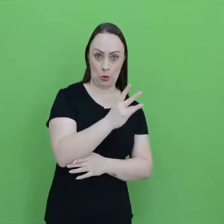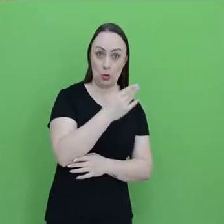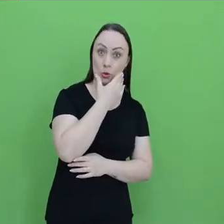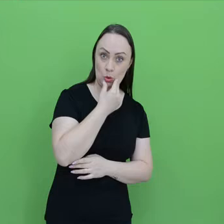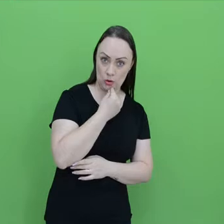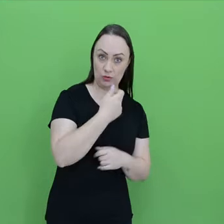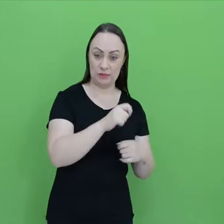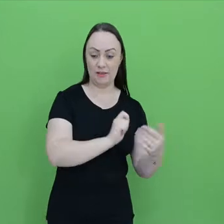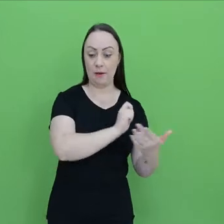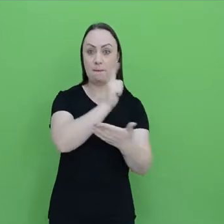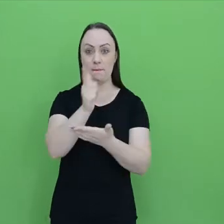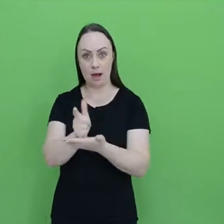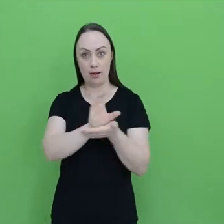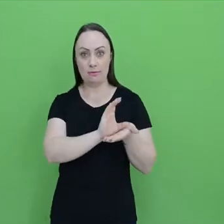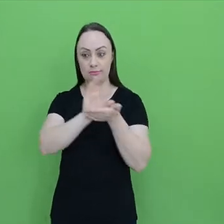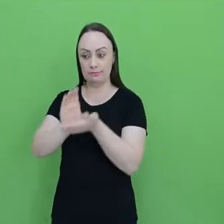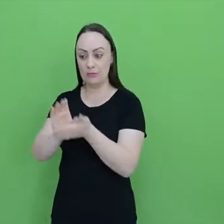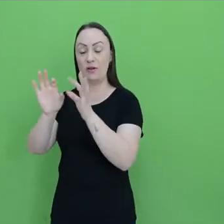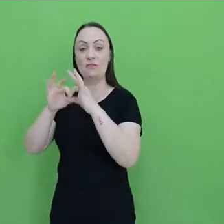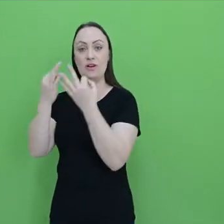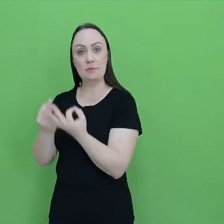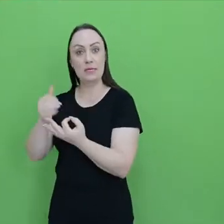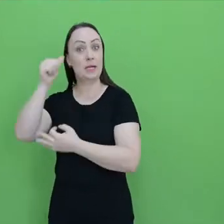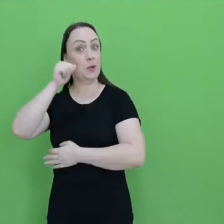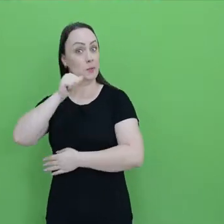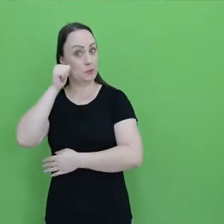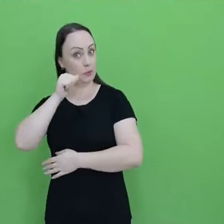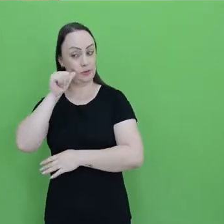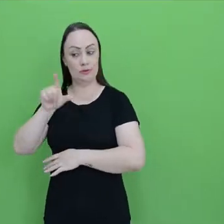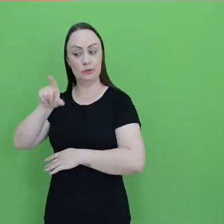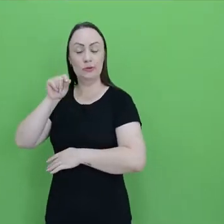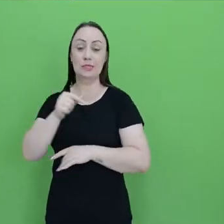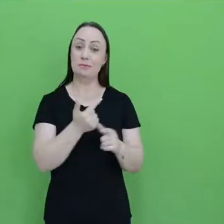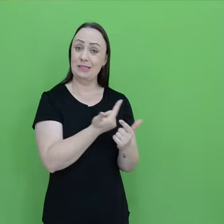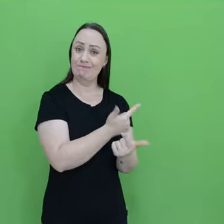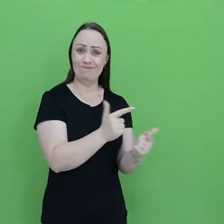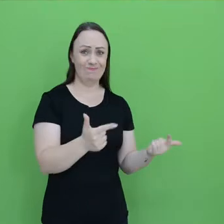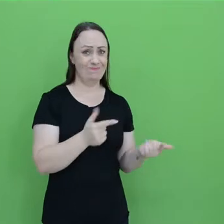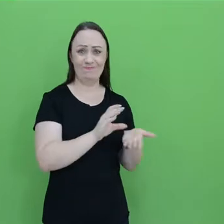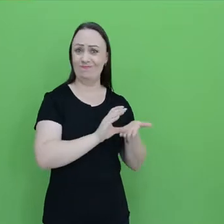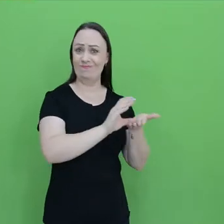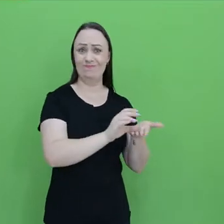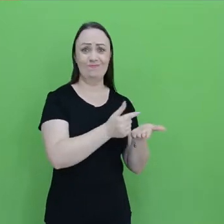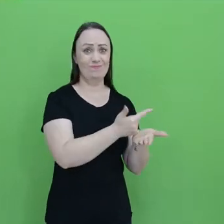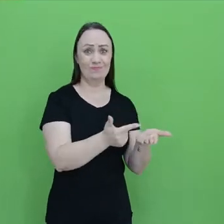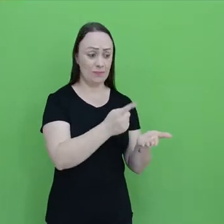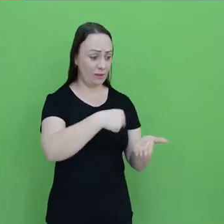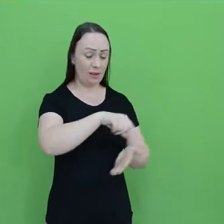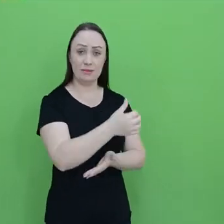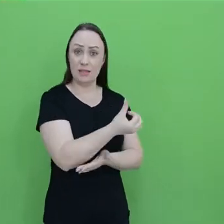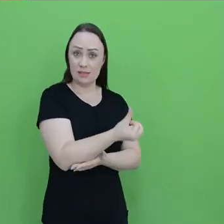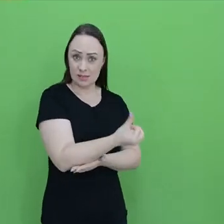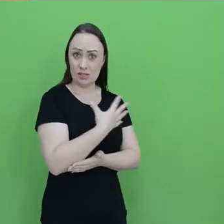um dote para a família da moça escolhida. Como eles estavam sem recursos, Ivanka não poderia